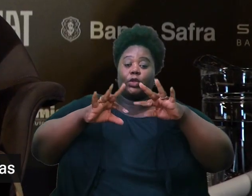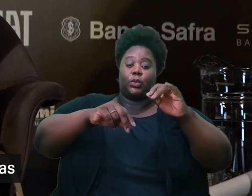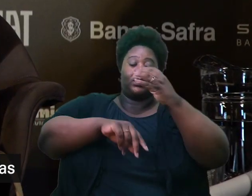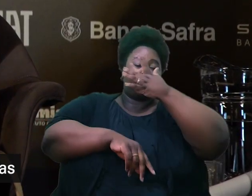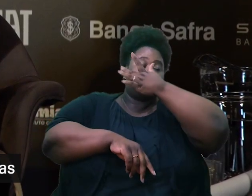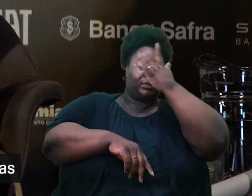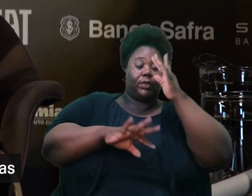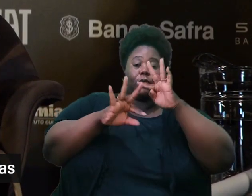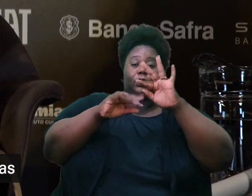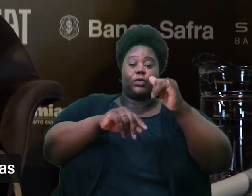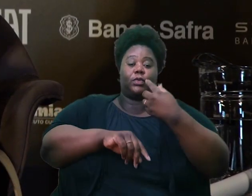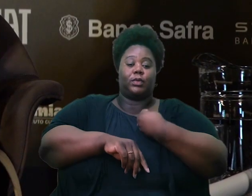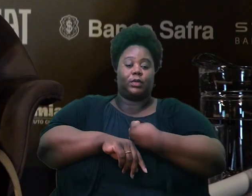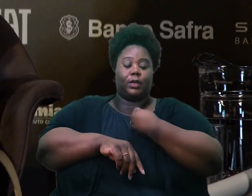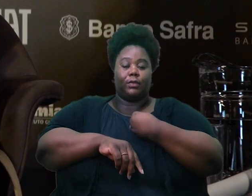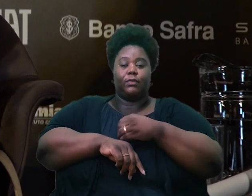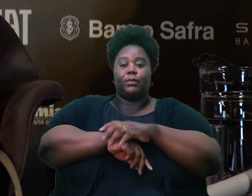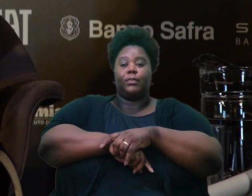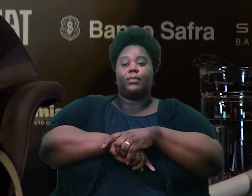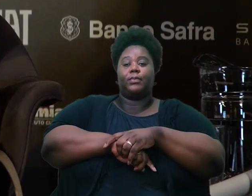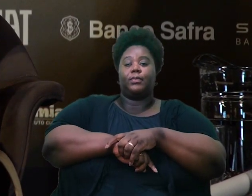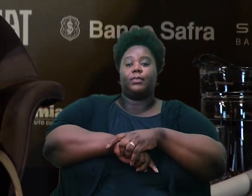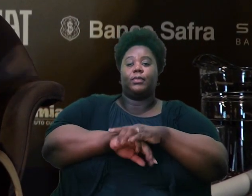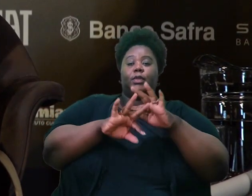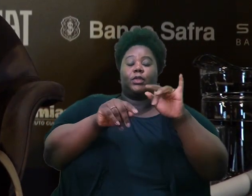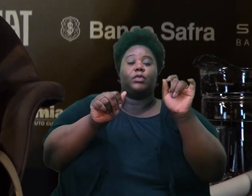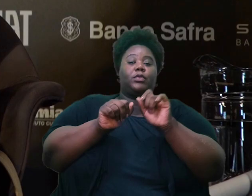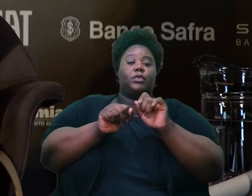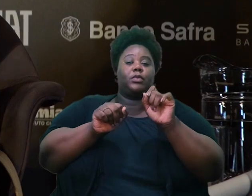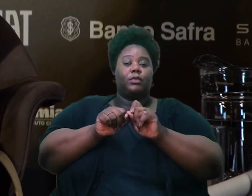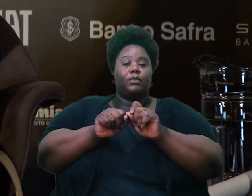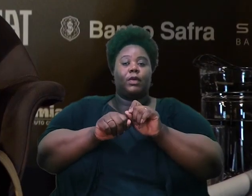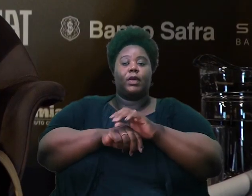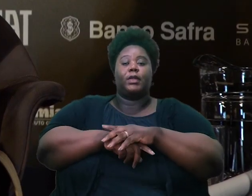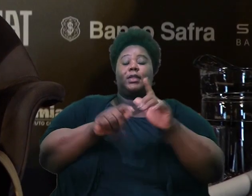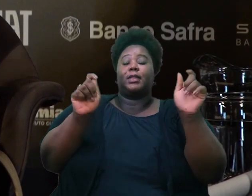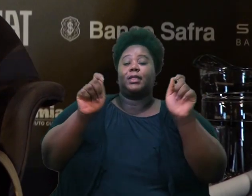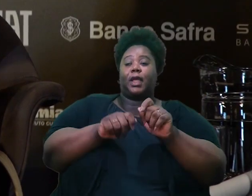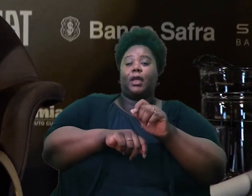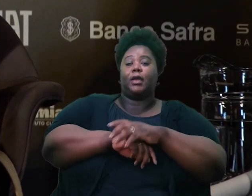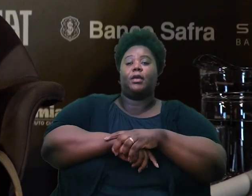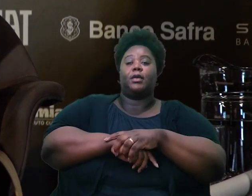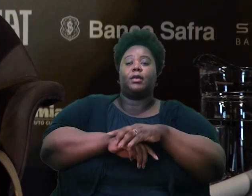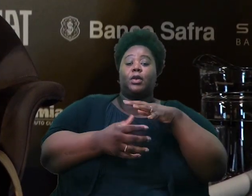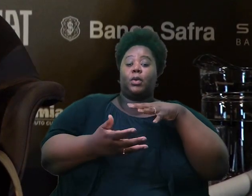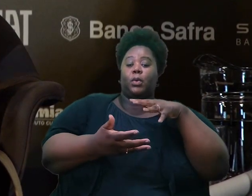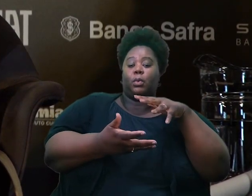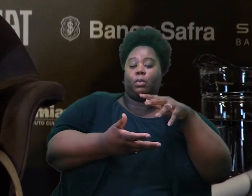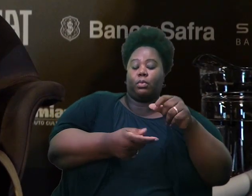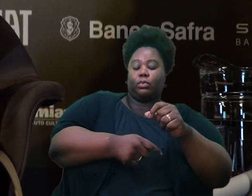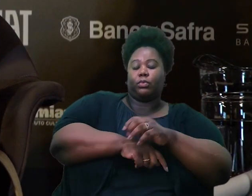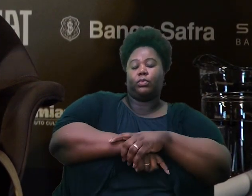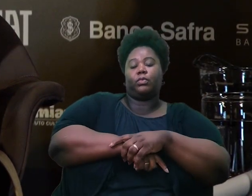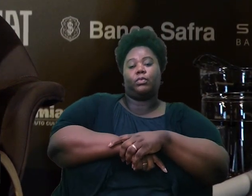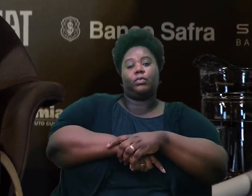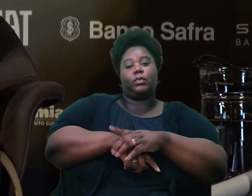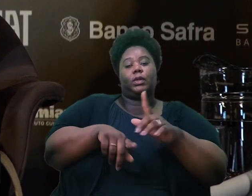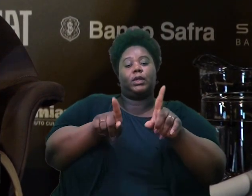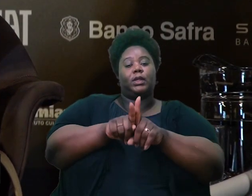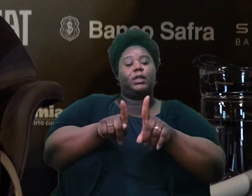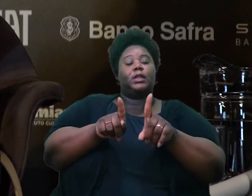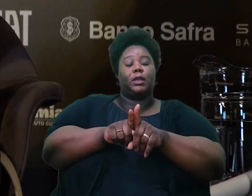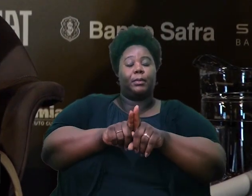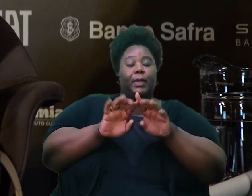existências que tornam possível que o planeta, também como